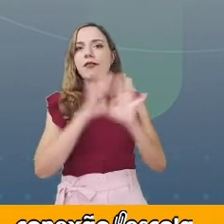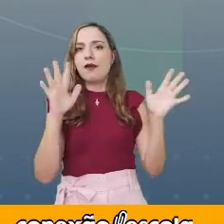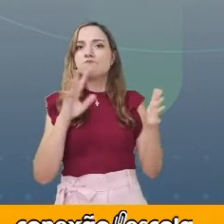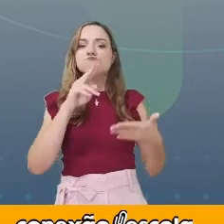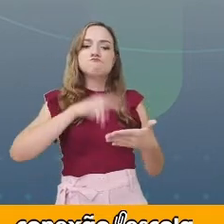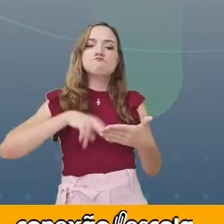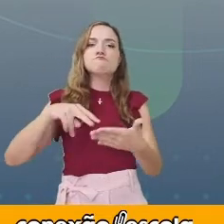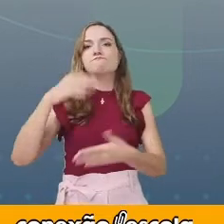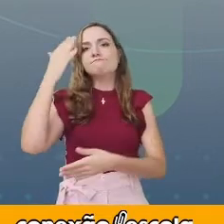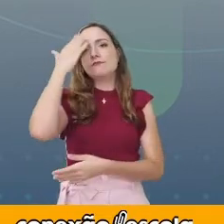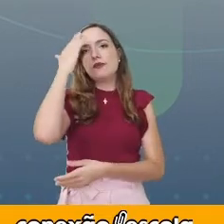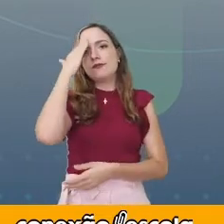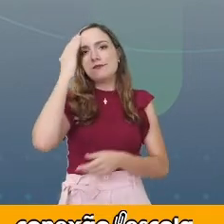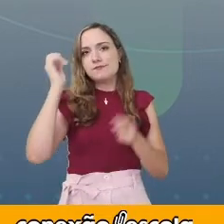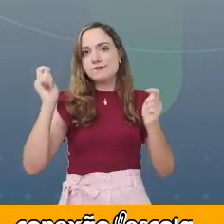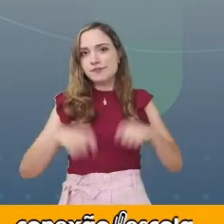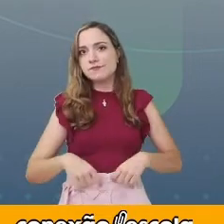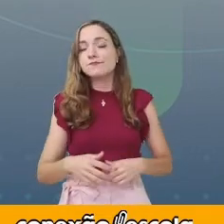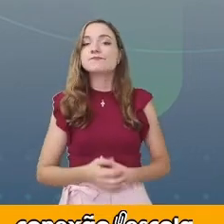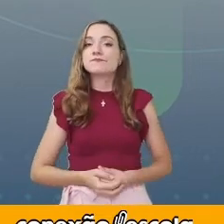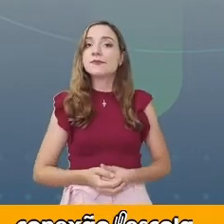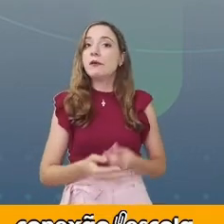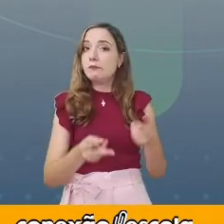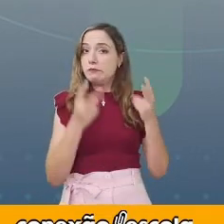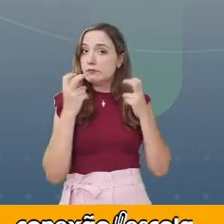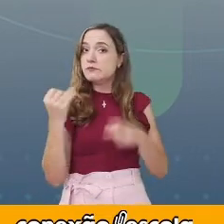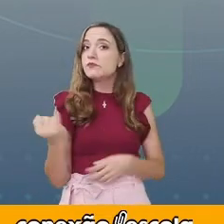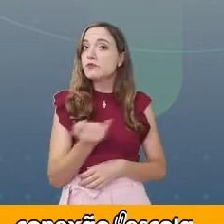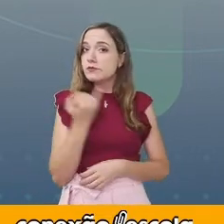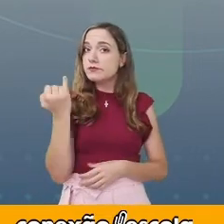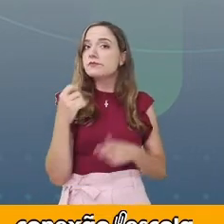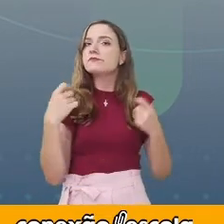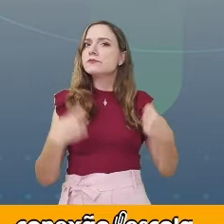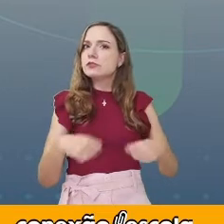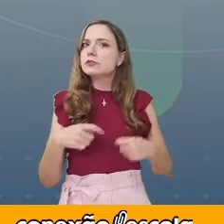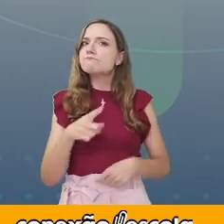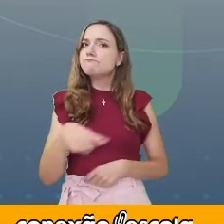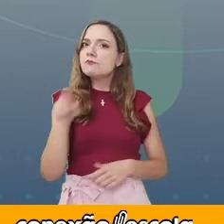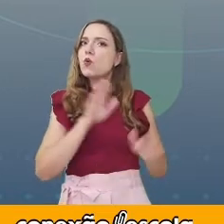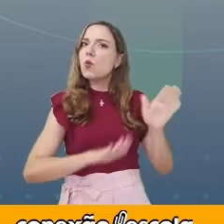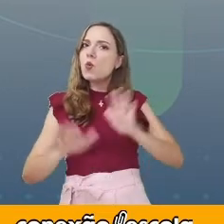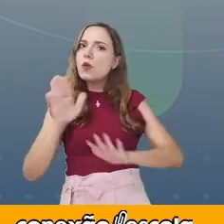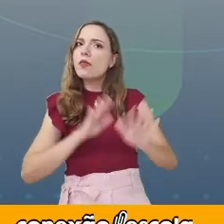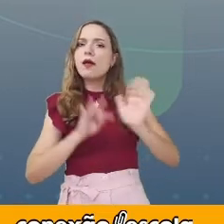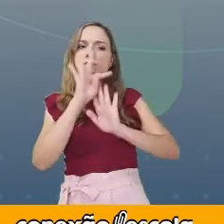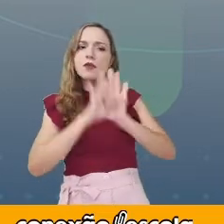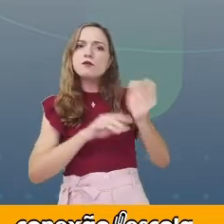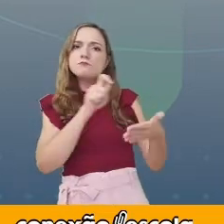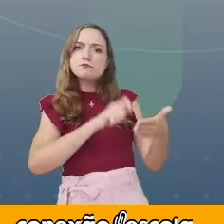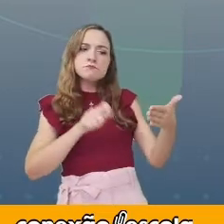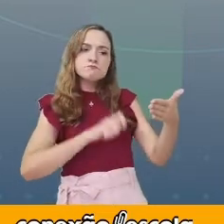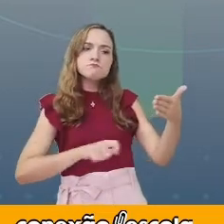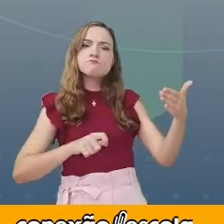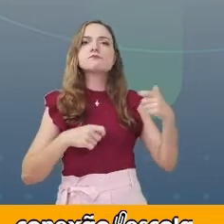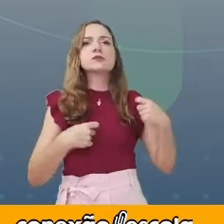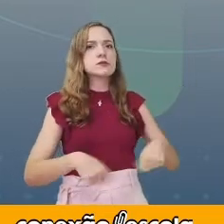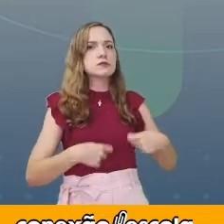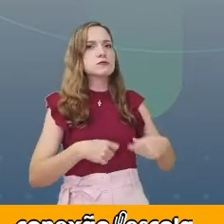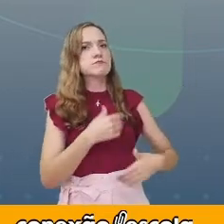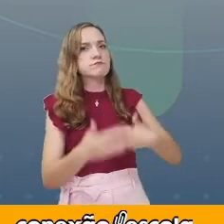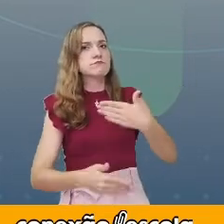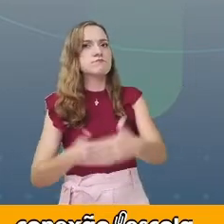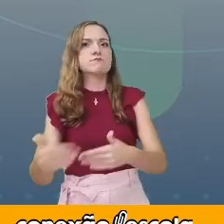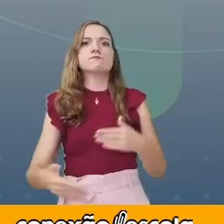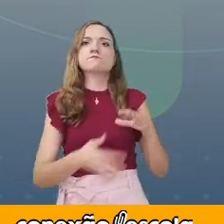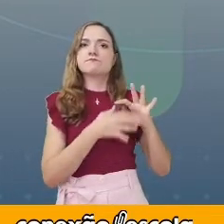leia. Então, vejam a importância de você cuidar desse elemento na hora de construir os seus